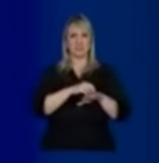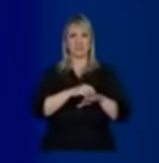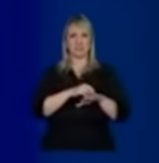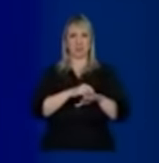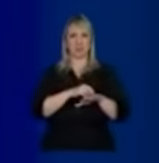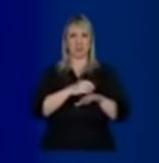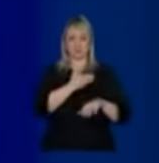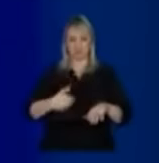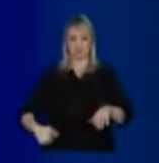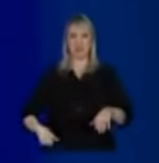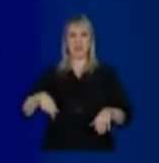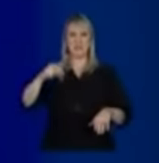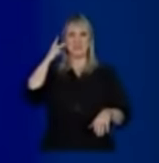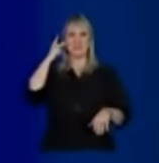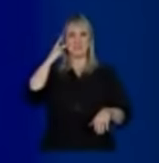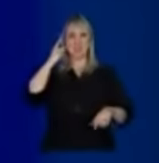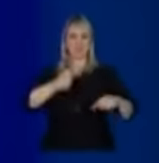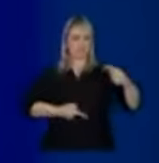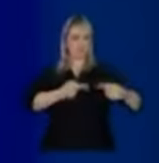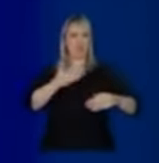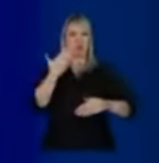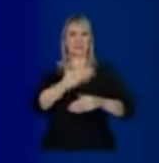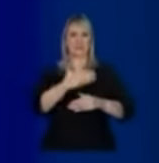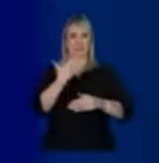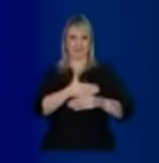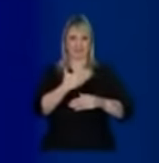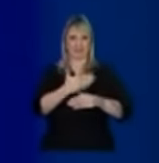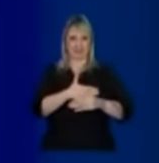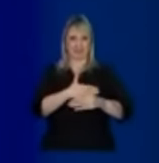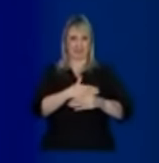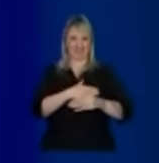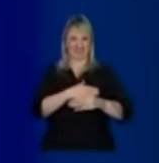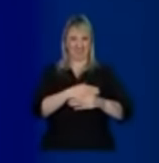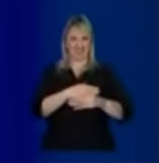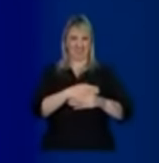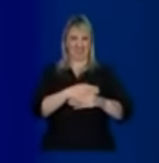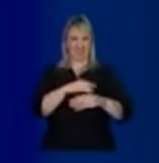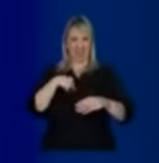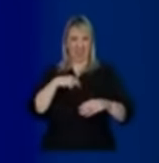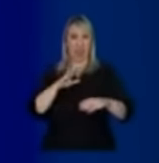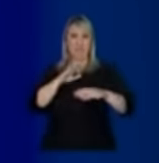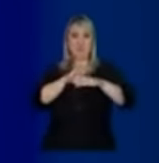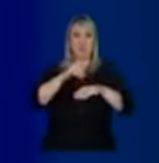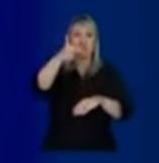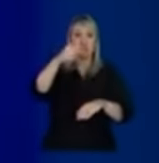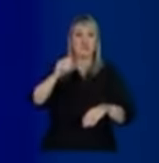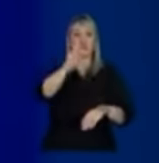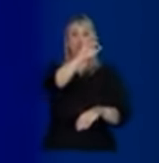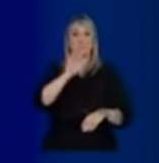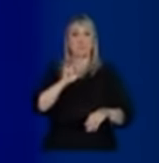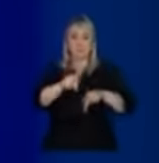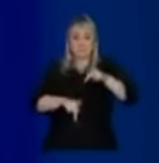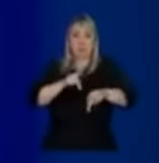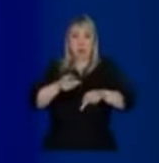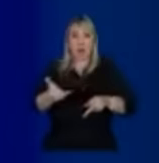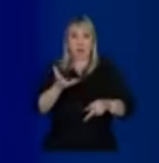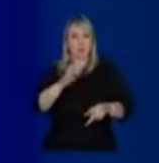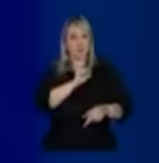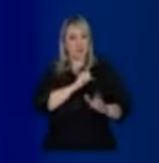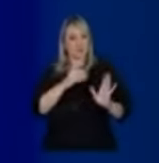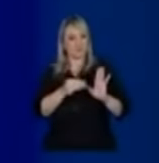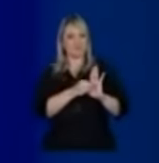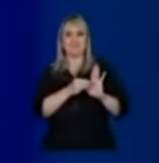público aqui de São Paulo, que compete com o serviço de táxis. Esse sistema é apoiado por 70% da população, esse sistema